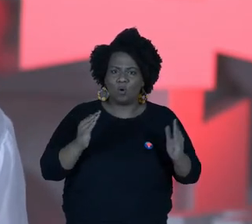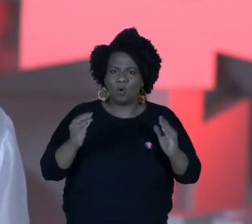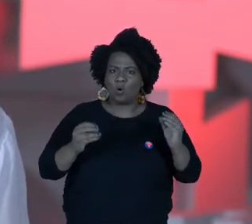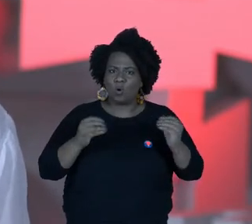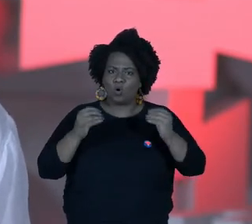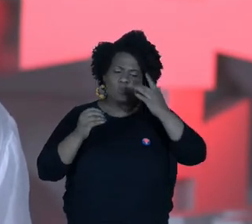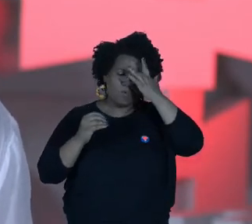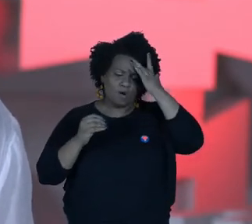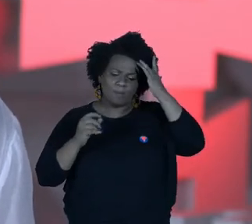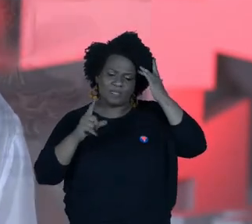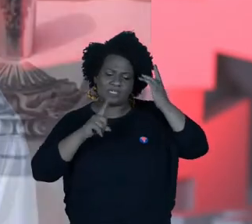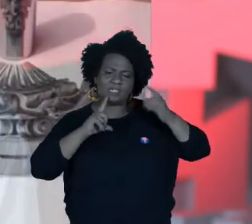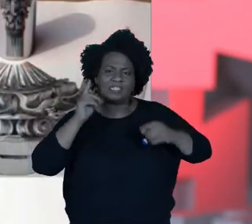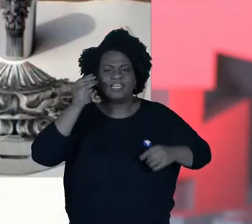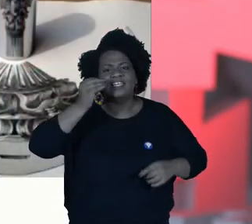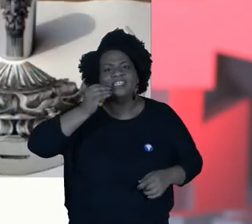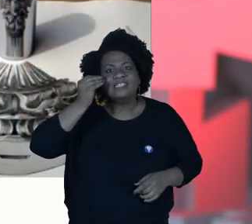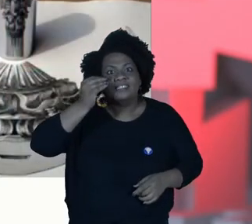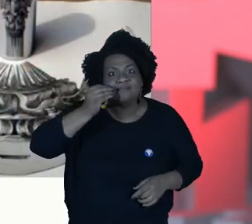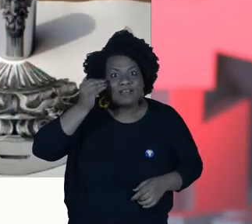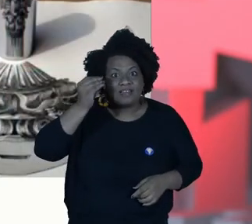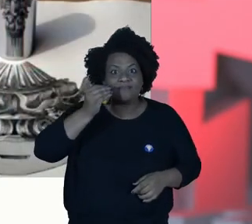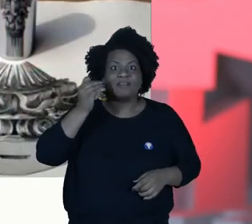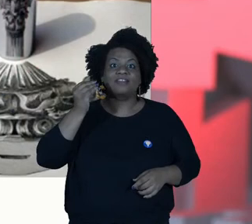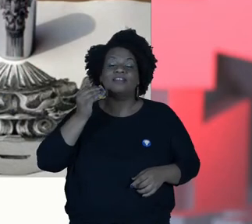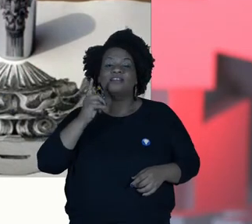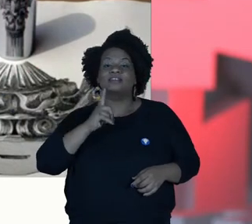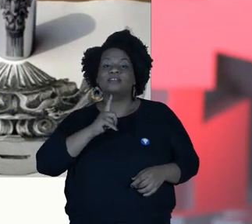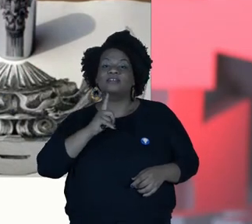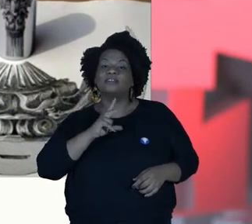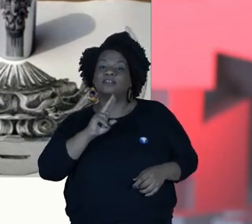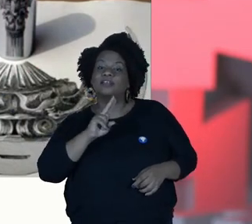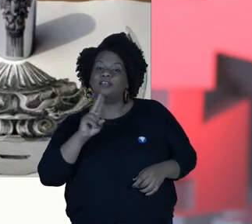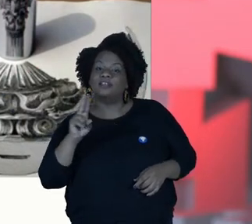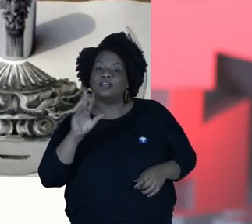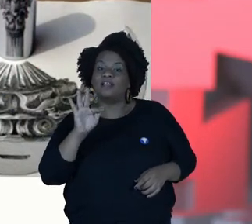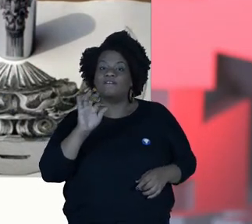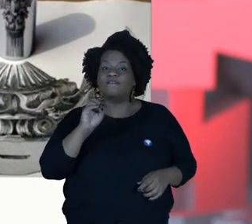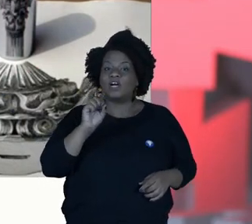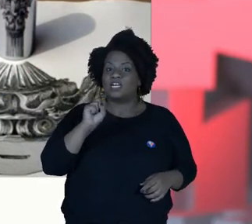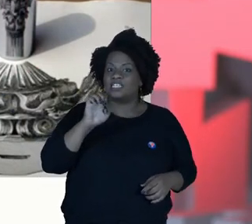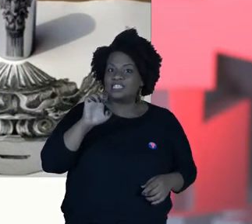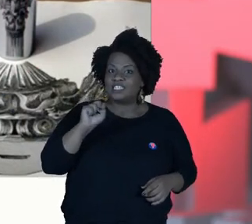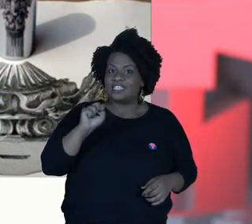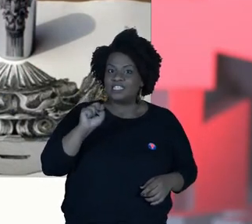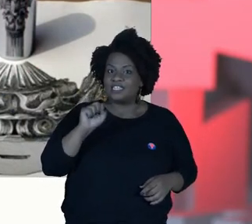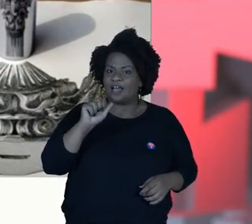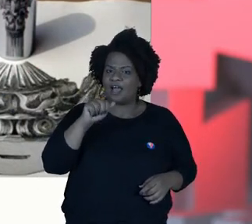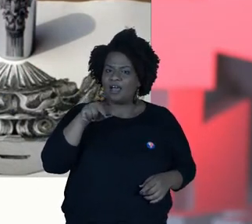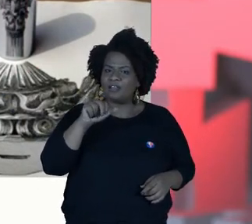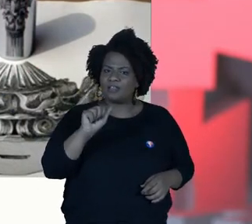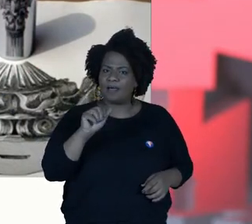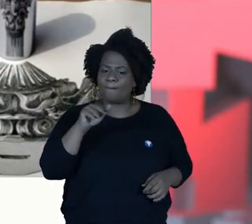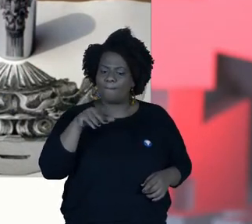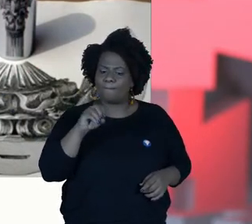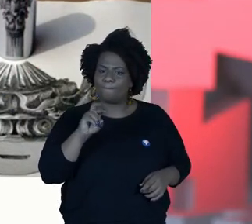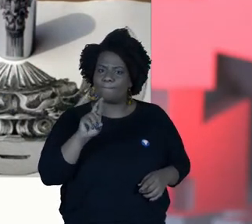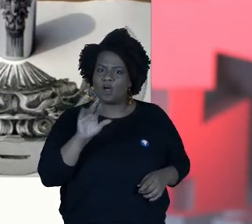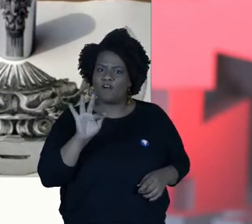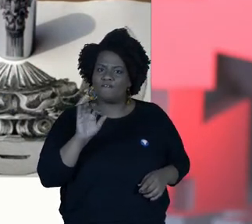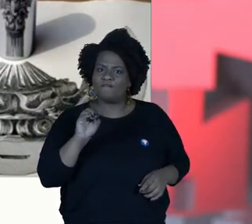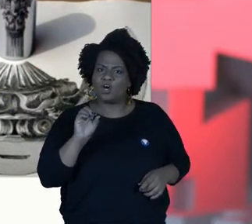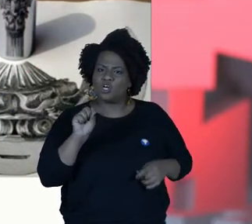fazem experimentações que são chamadas de anamorfoses. Anamorfose é